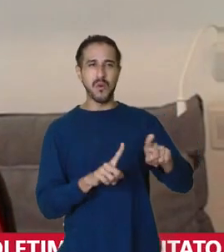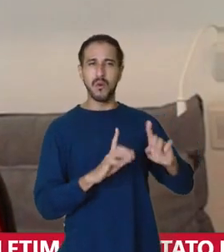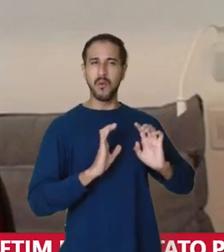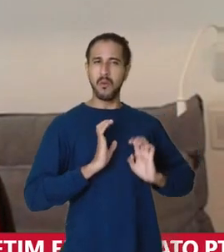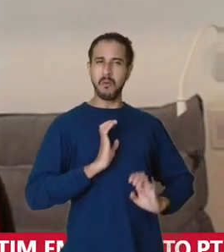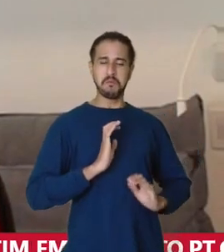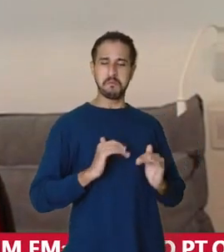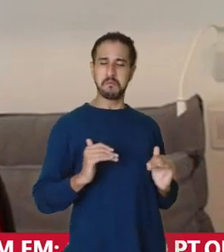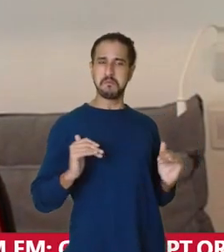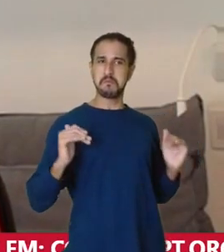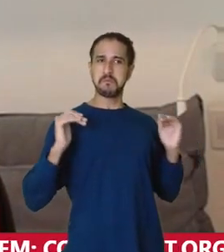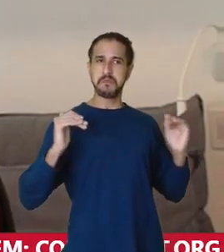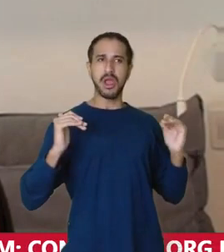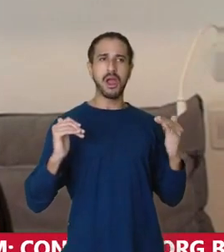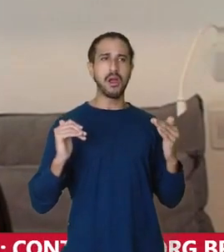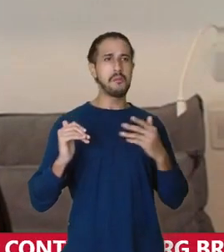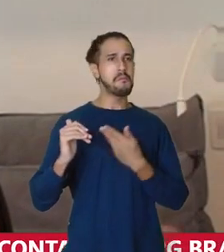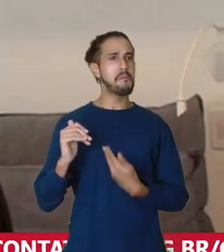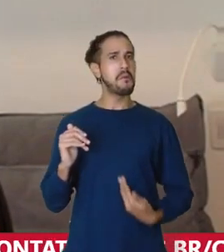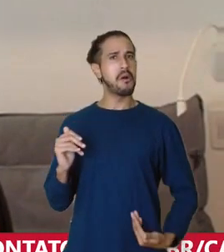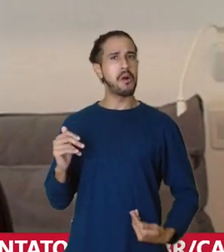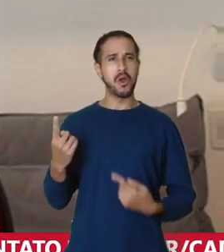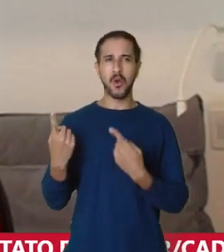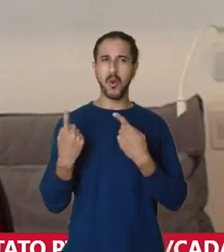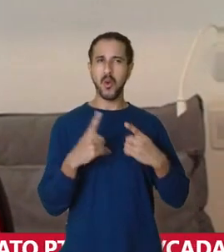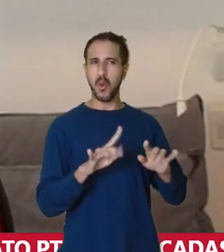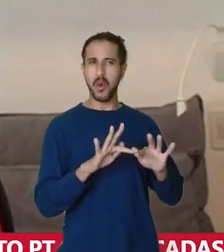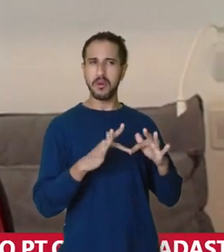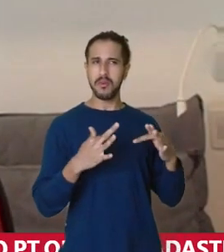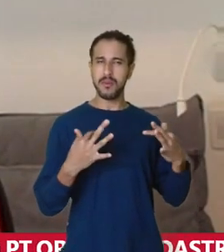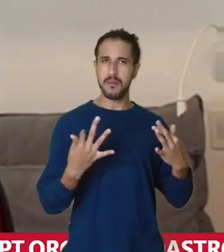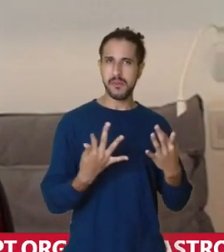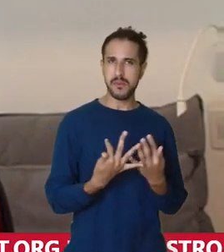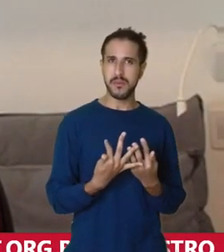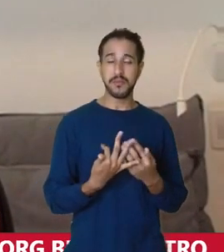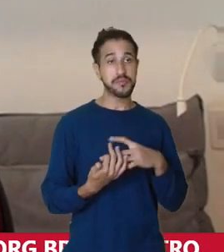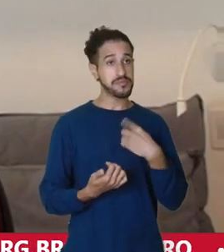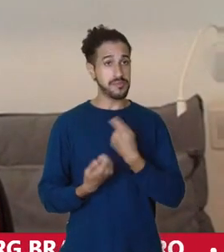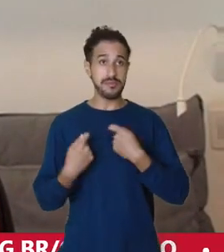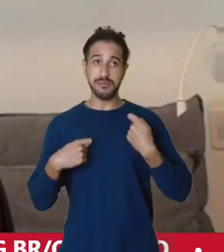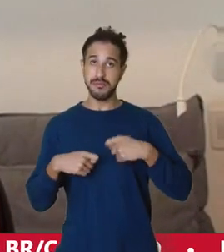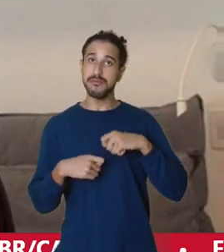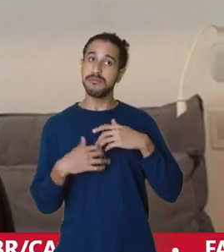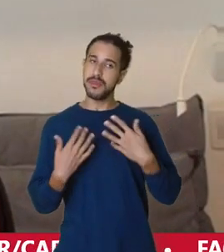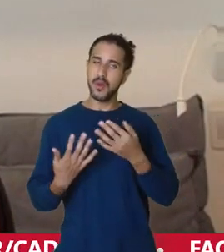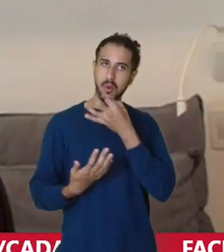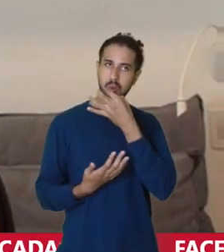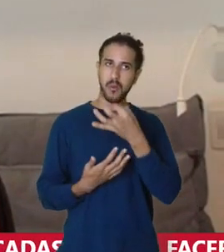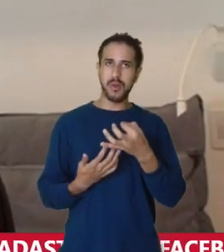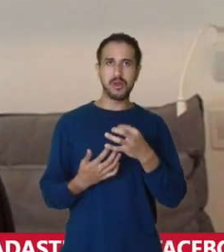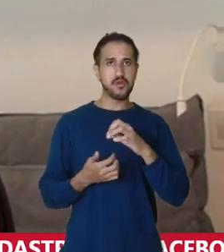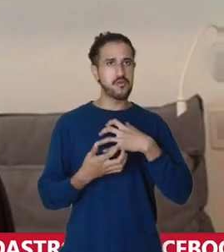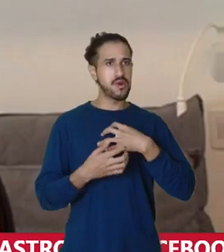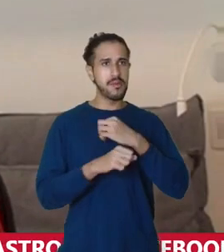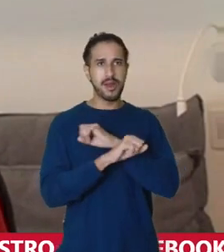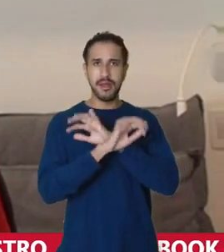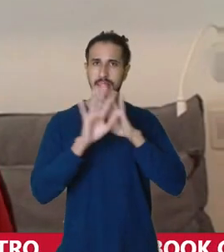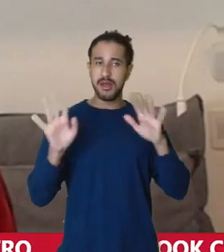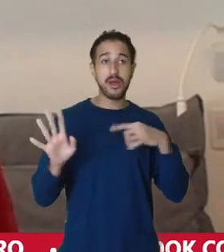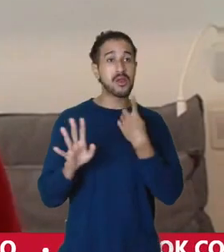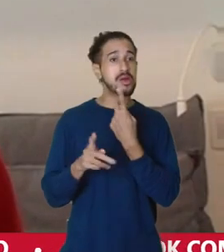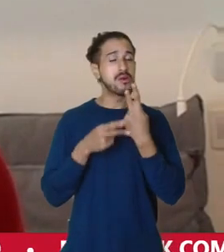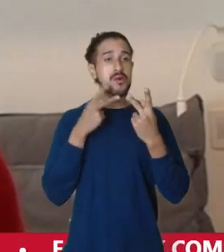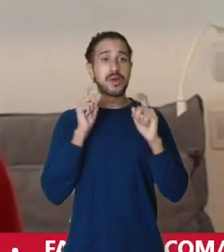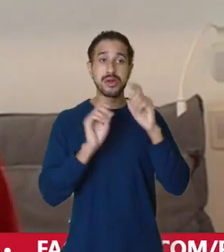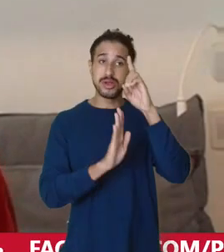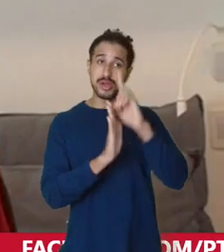moralidade pública, né, fere a família, e nós precisamos, então, nos posicionar muito claramente, né? A gente está falando